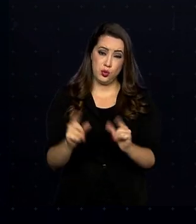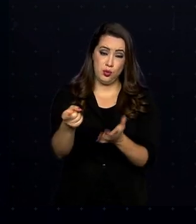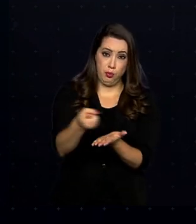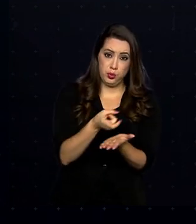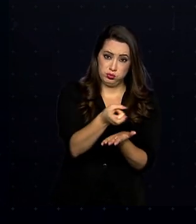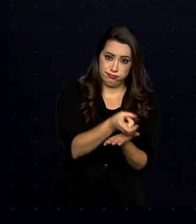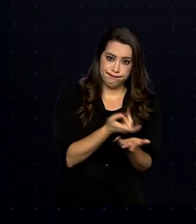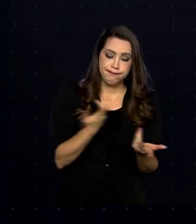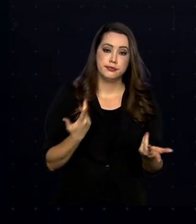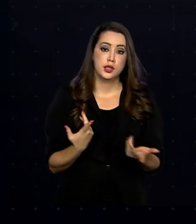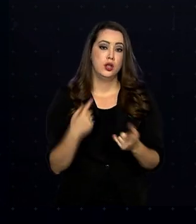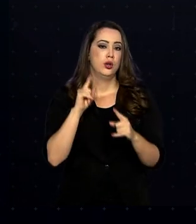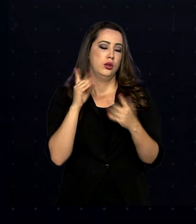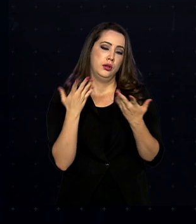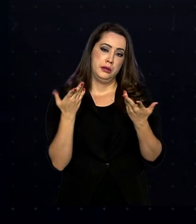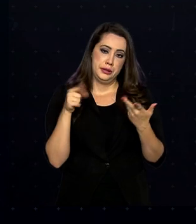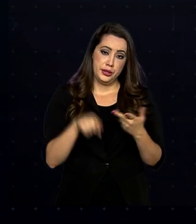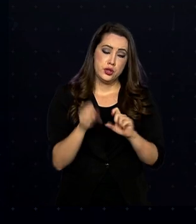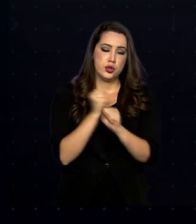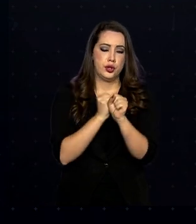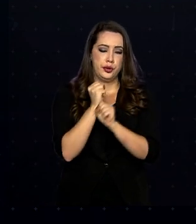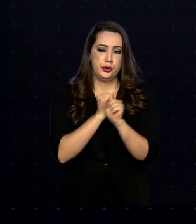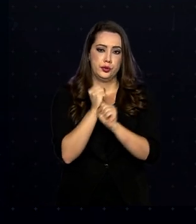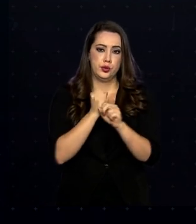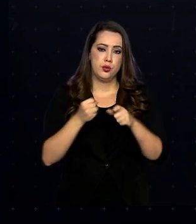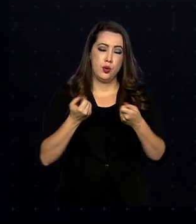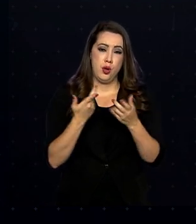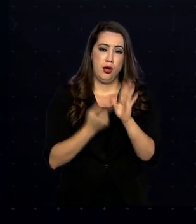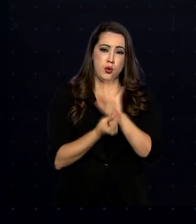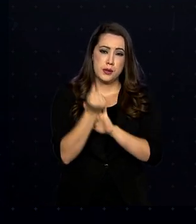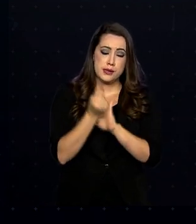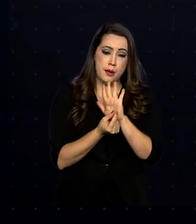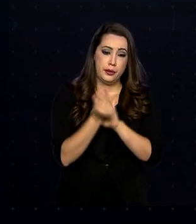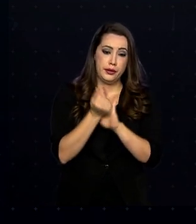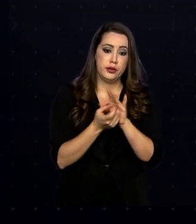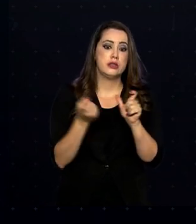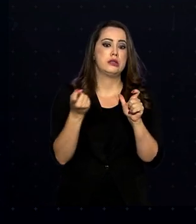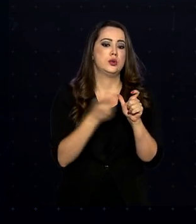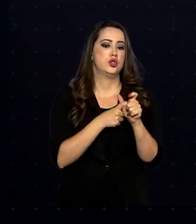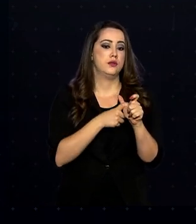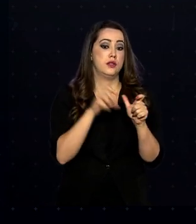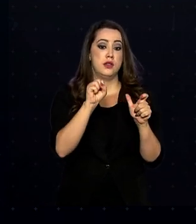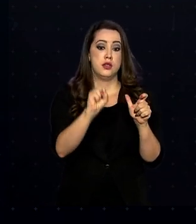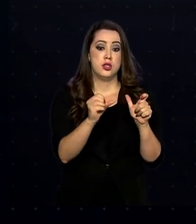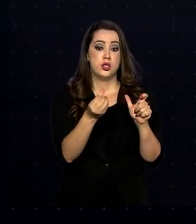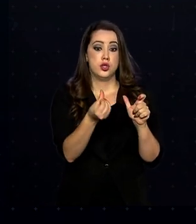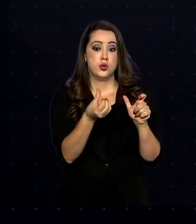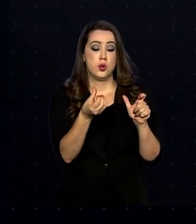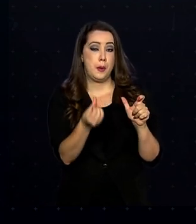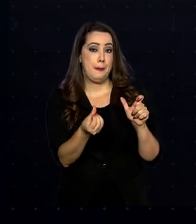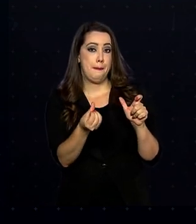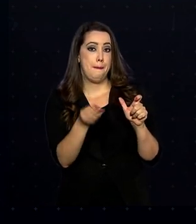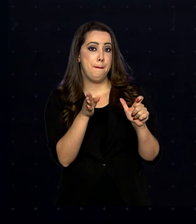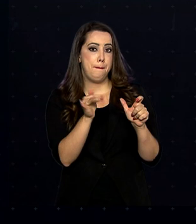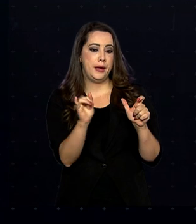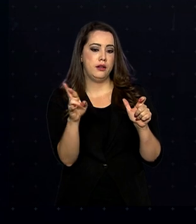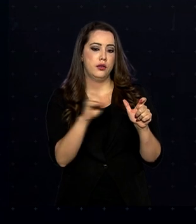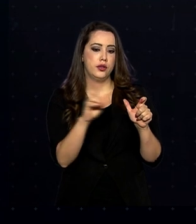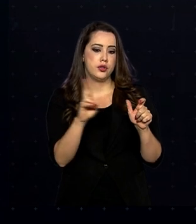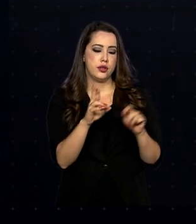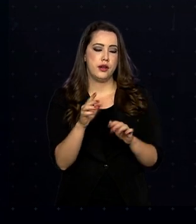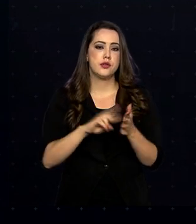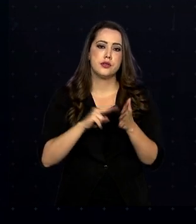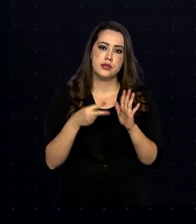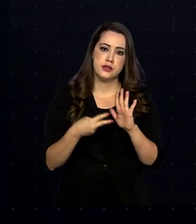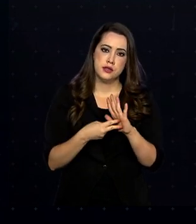previsão é que as contas públicas fechem o ano com um déficit de mais de R 860 bilhões, o que corresponde a 12